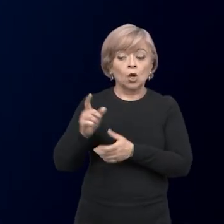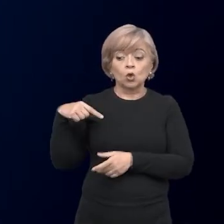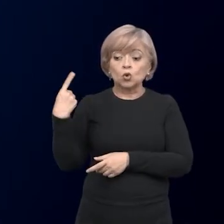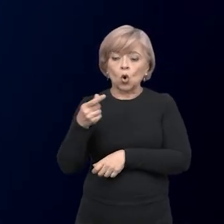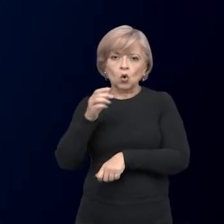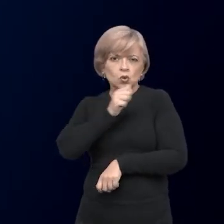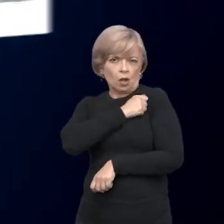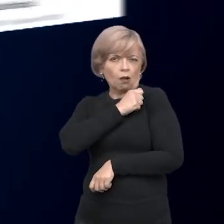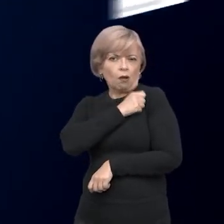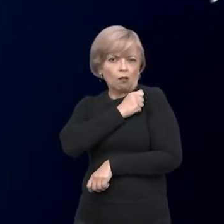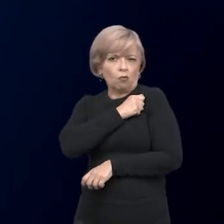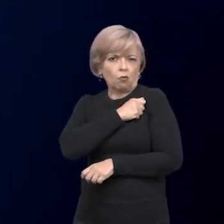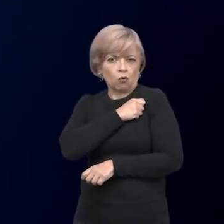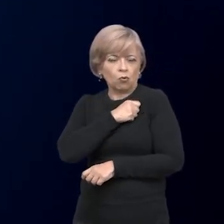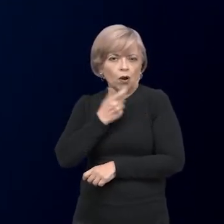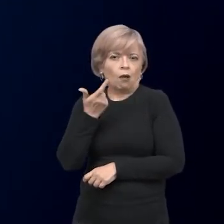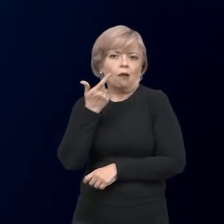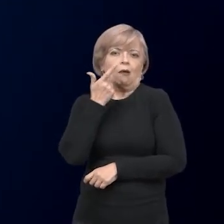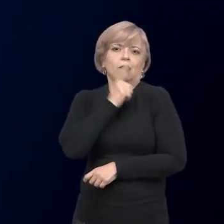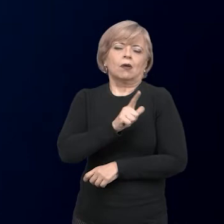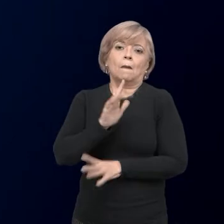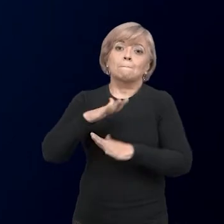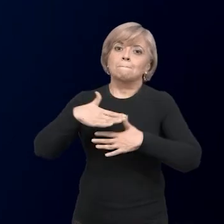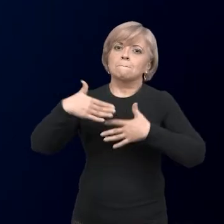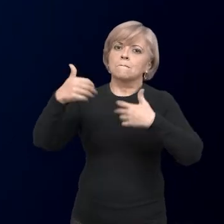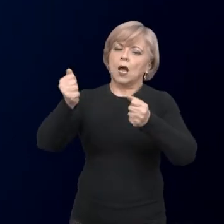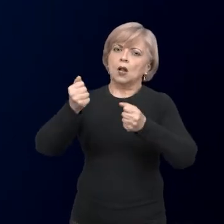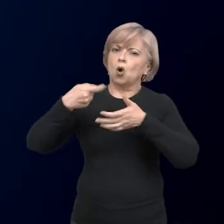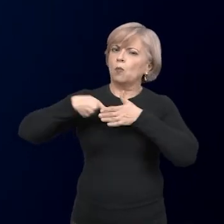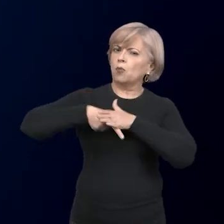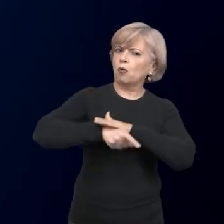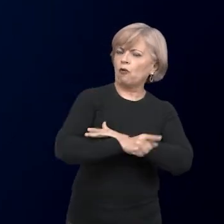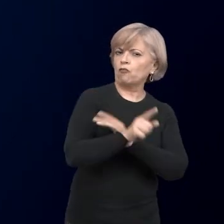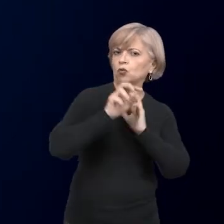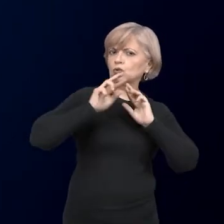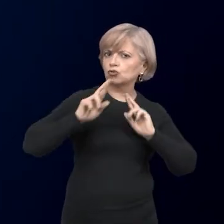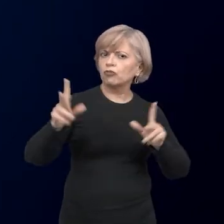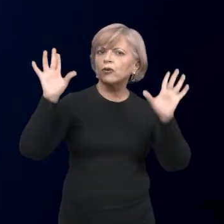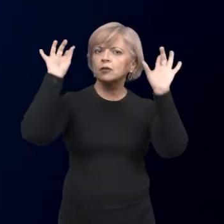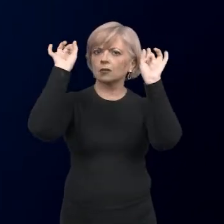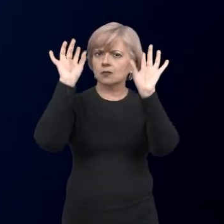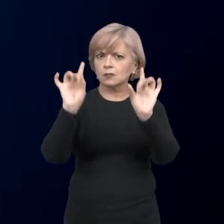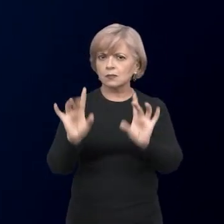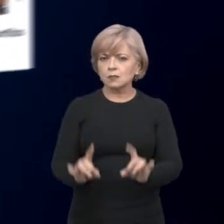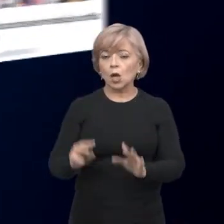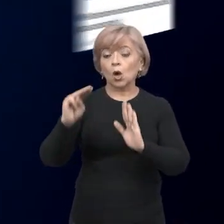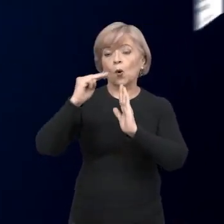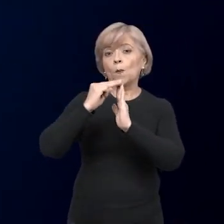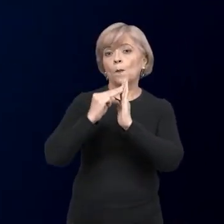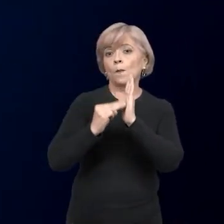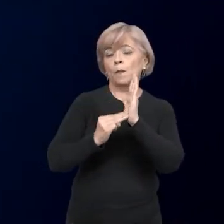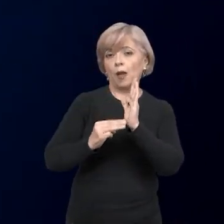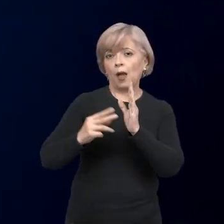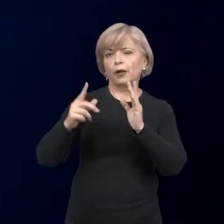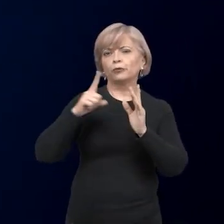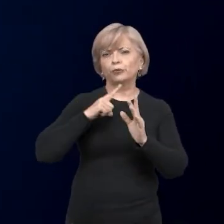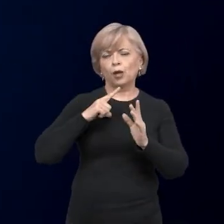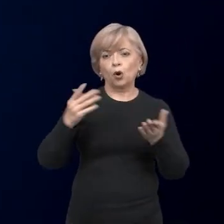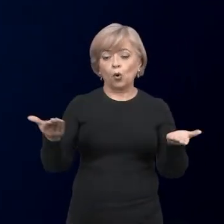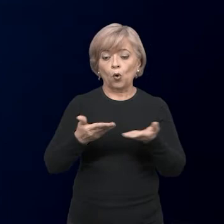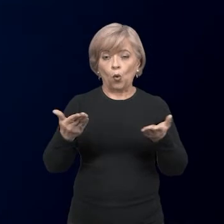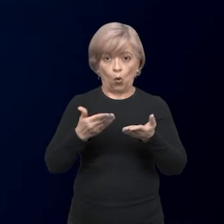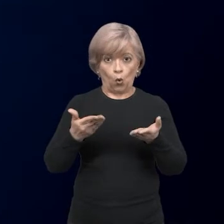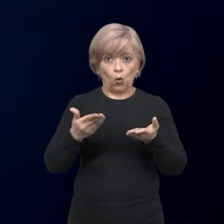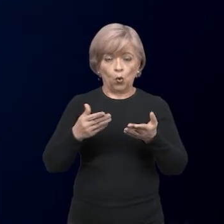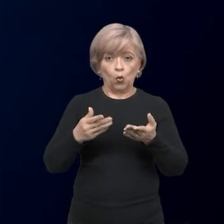tenham uma formação melhor mais aprofundada e mais diferenciada e os métodos virtuais que nós temos